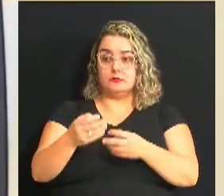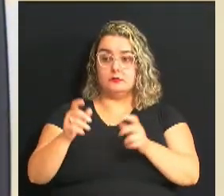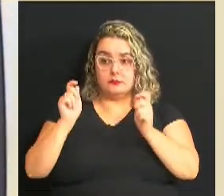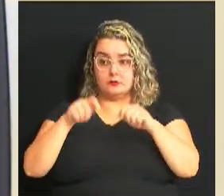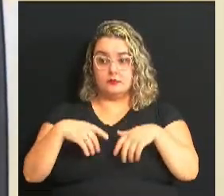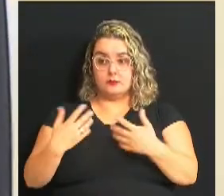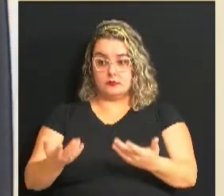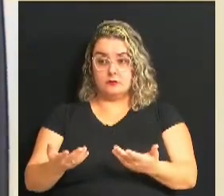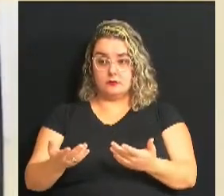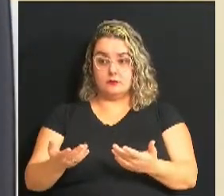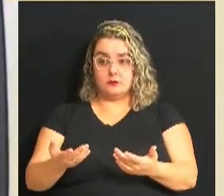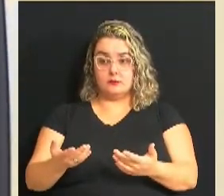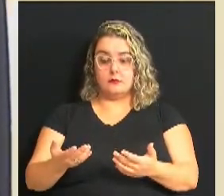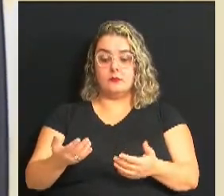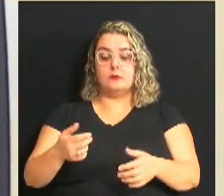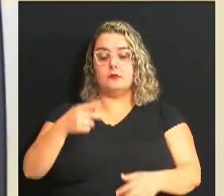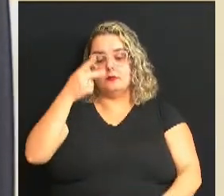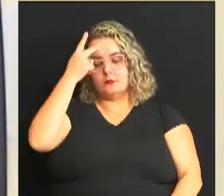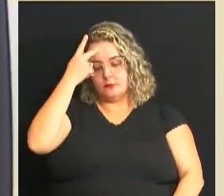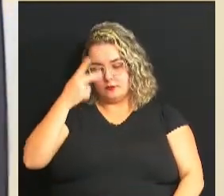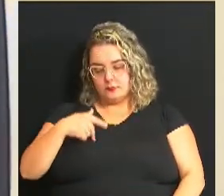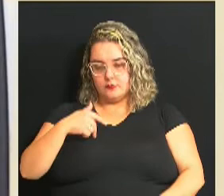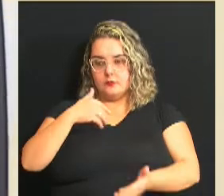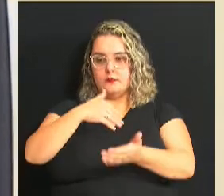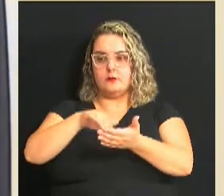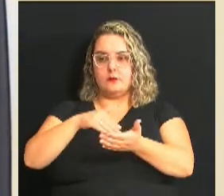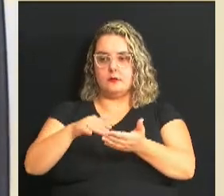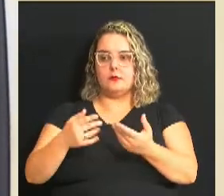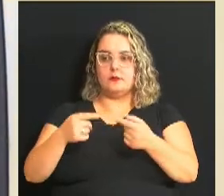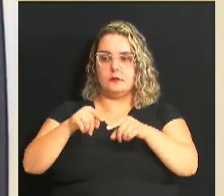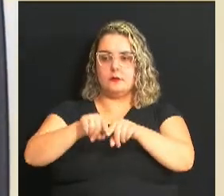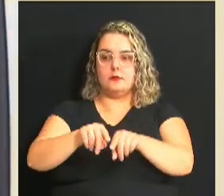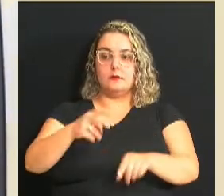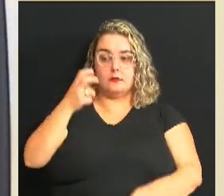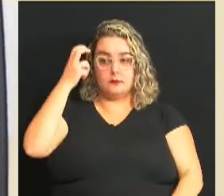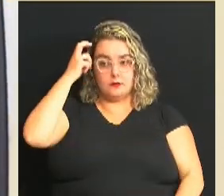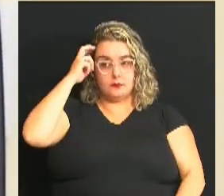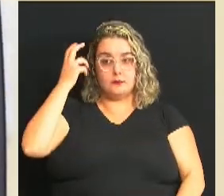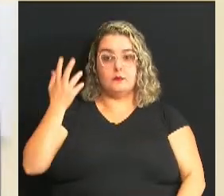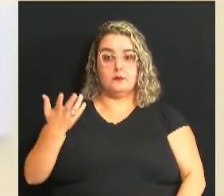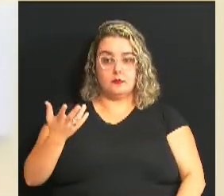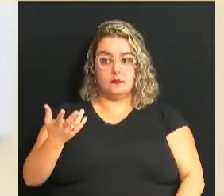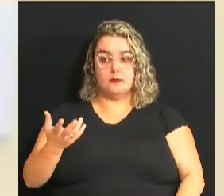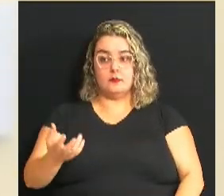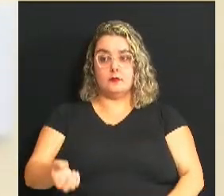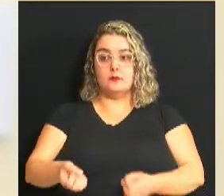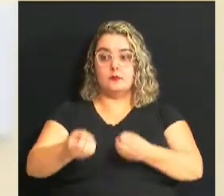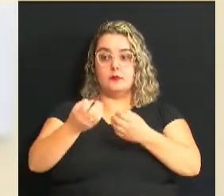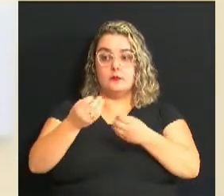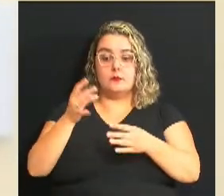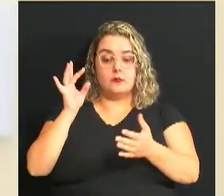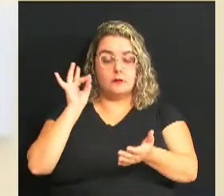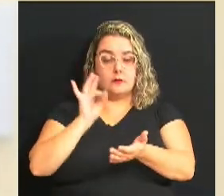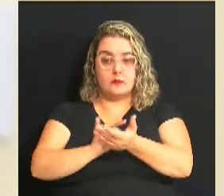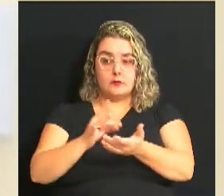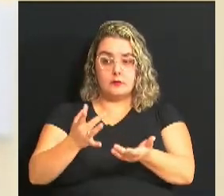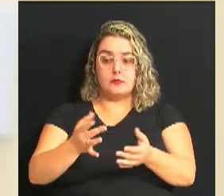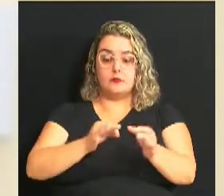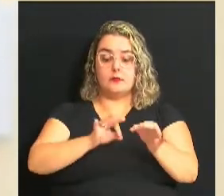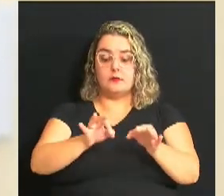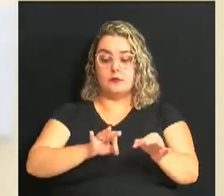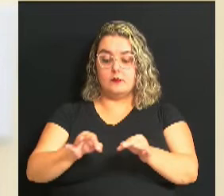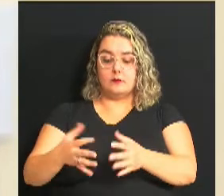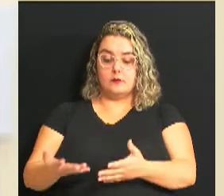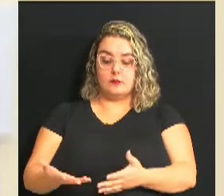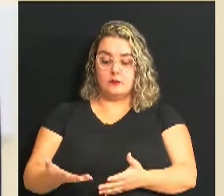mesmo estando numa secretaria até parceira da cultura, informações suficientes do projeto e